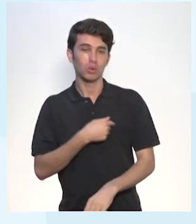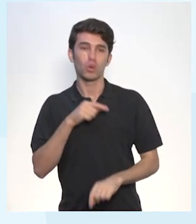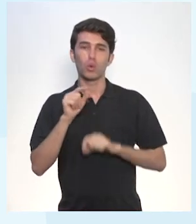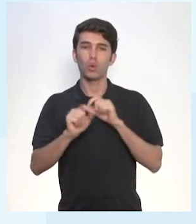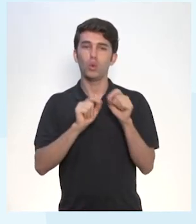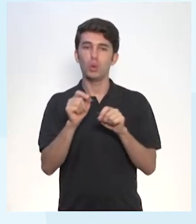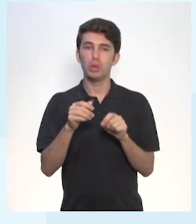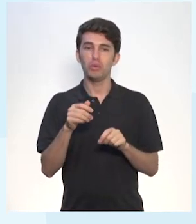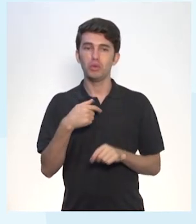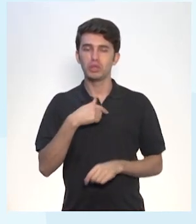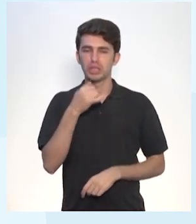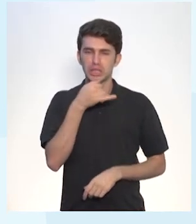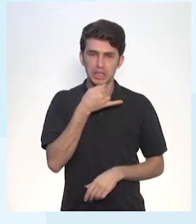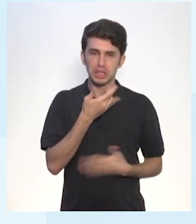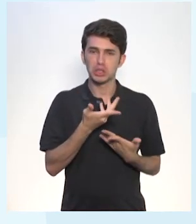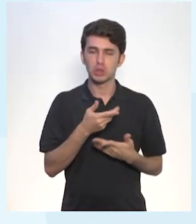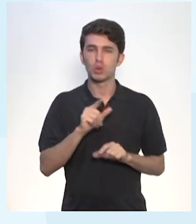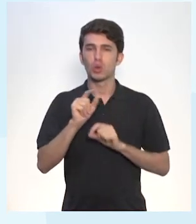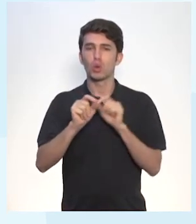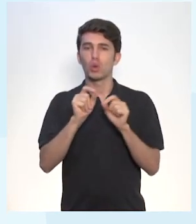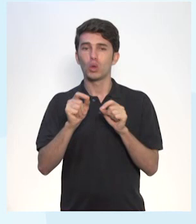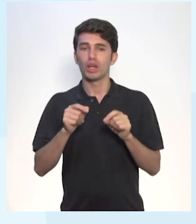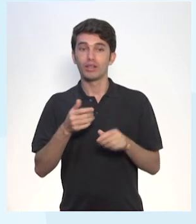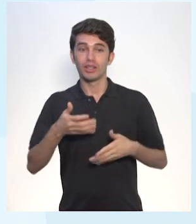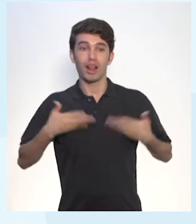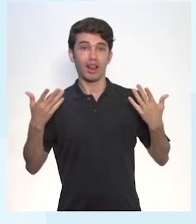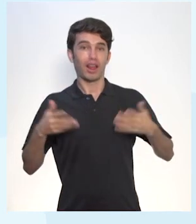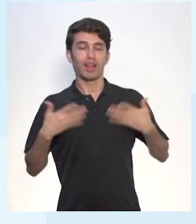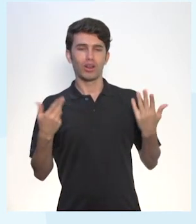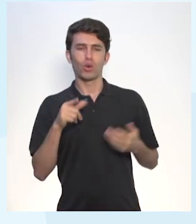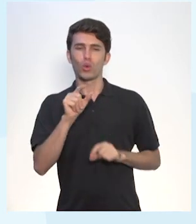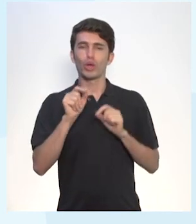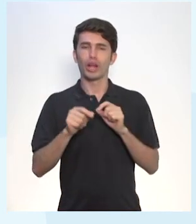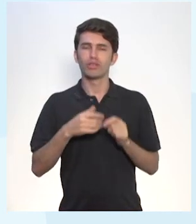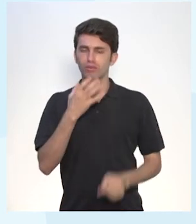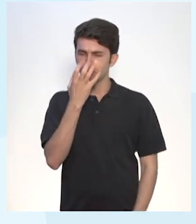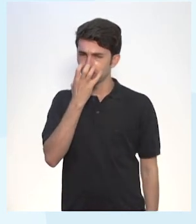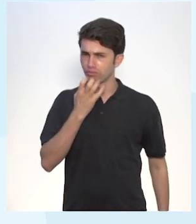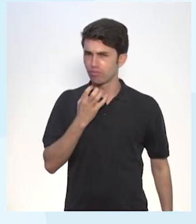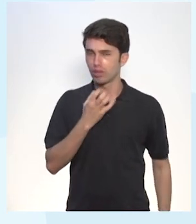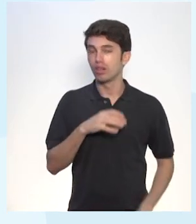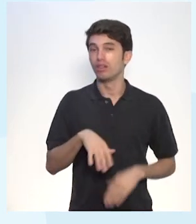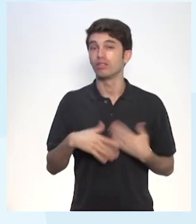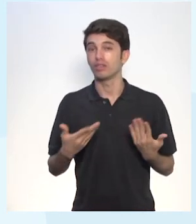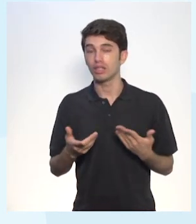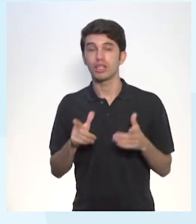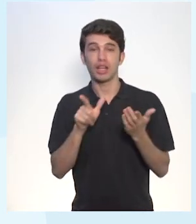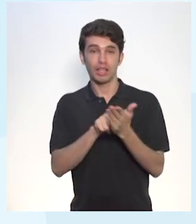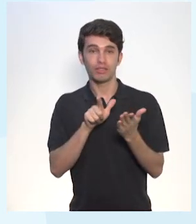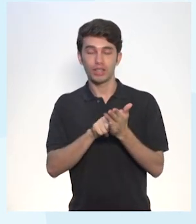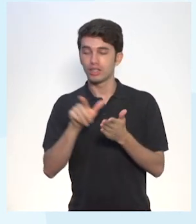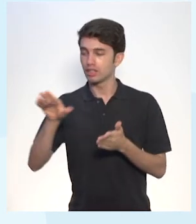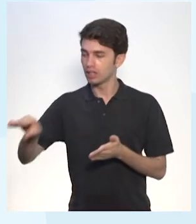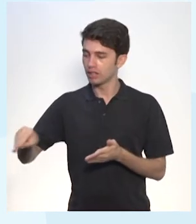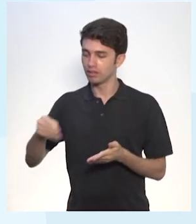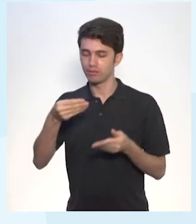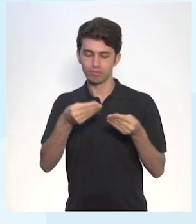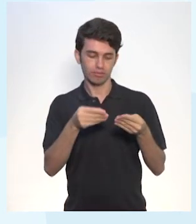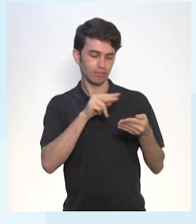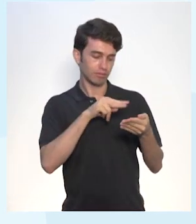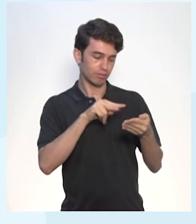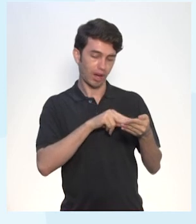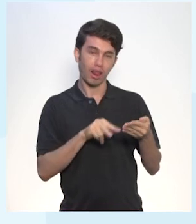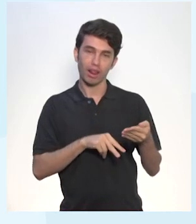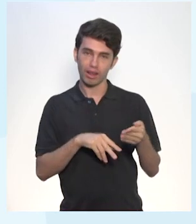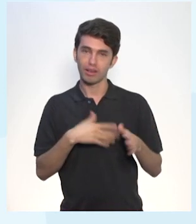deixa você alegre, o que deixa você com raiva, que são justamente aquelas fichinhas que a Duda pegou,